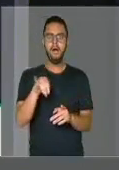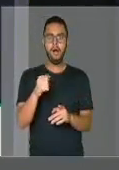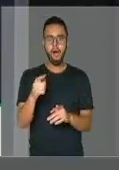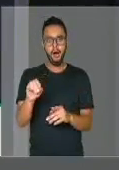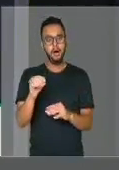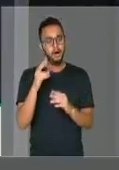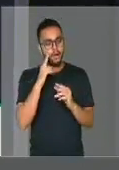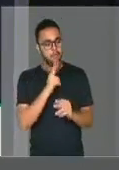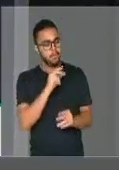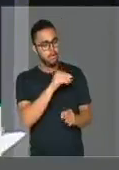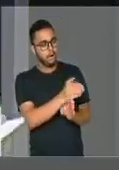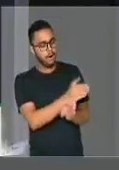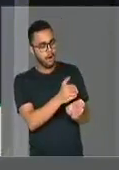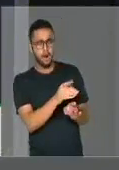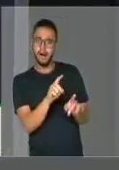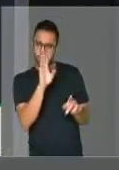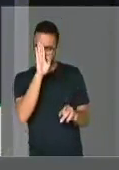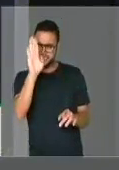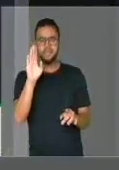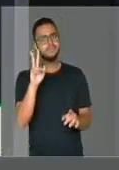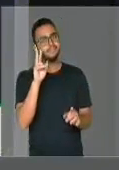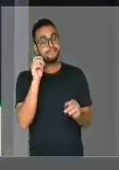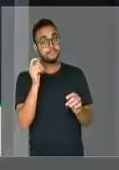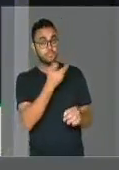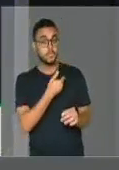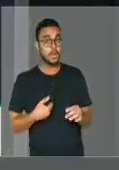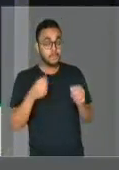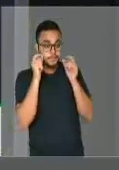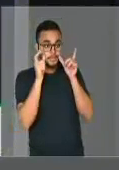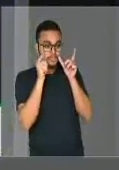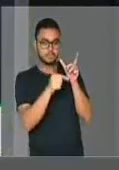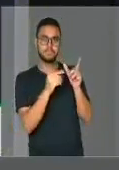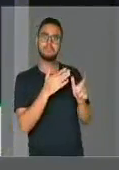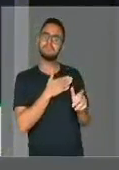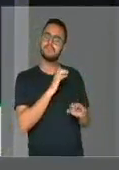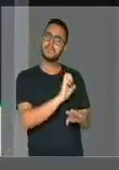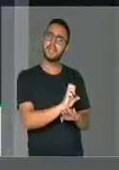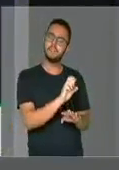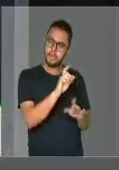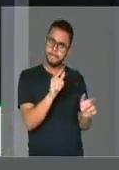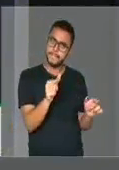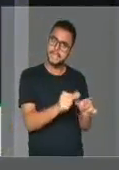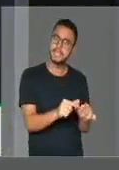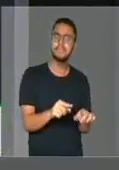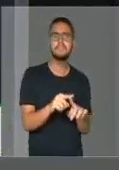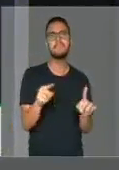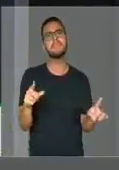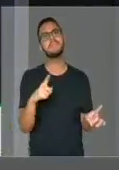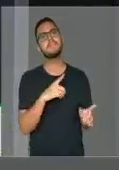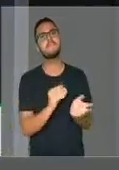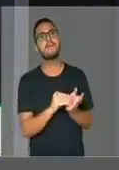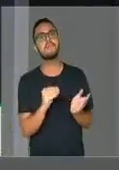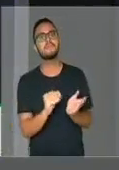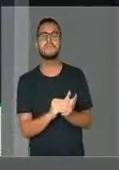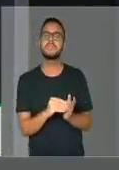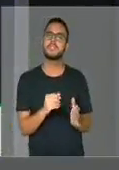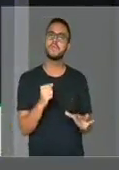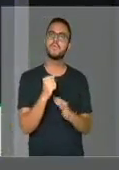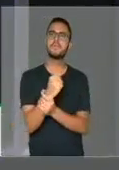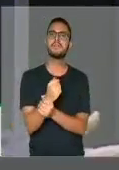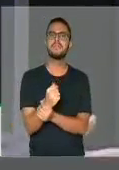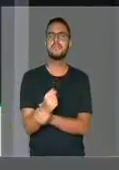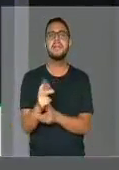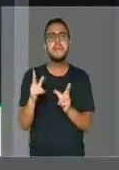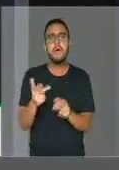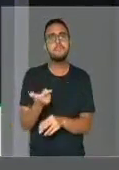isso, abrir os olhos dos governadores, em especial do meu estado, um estado pequeno, mas que vive um clima de insegurança e de terror tão grande quanto o de